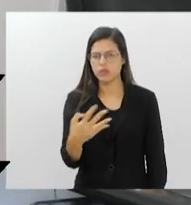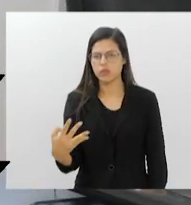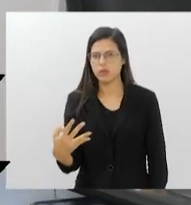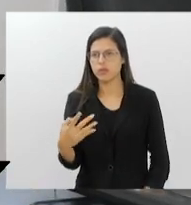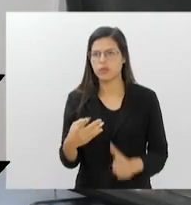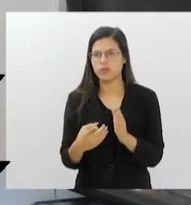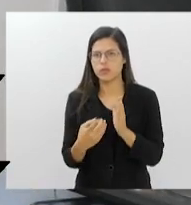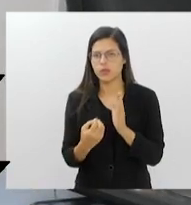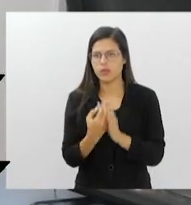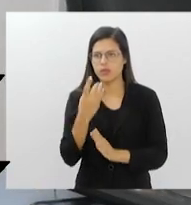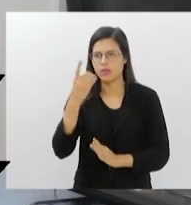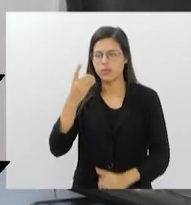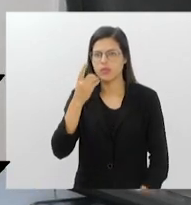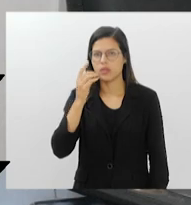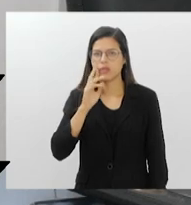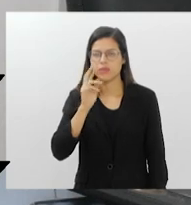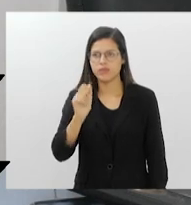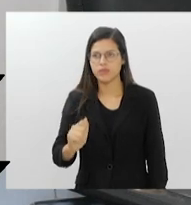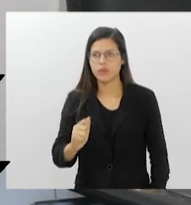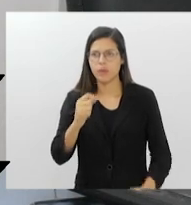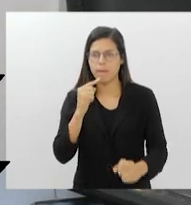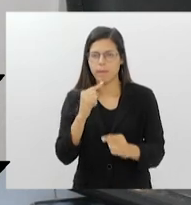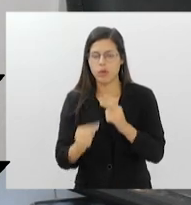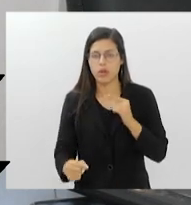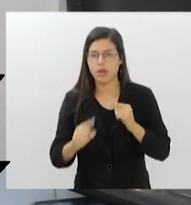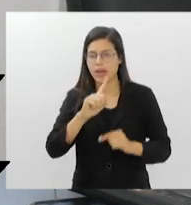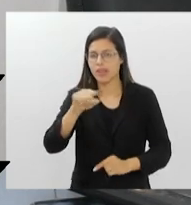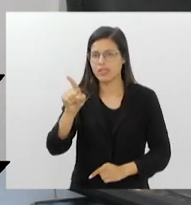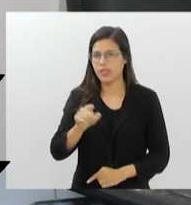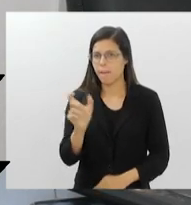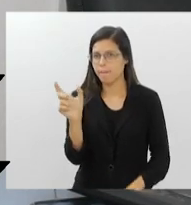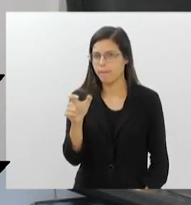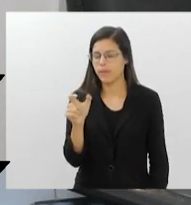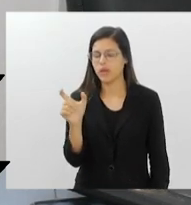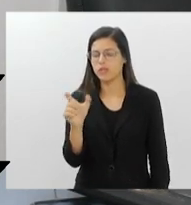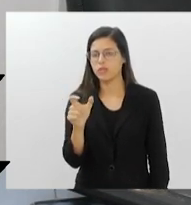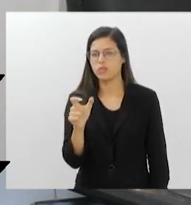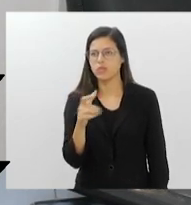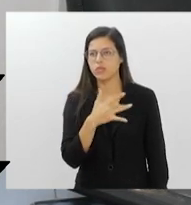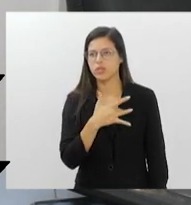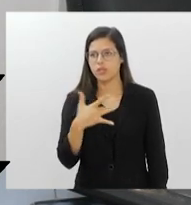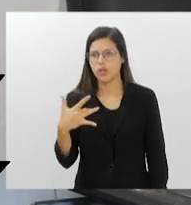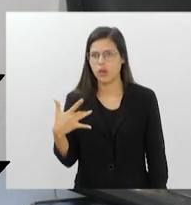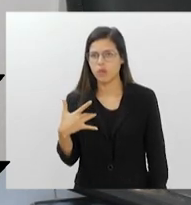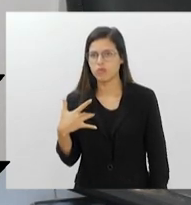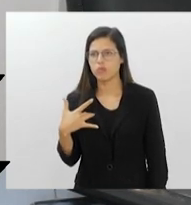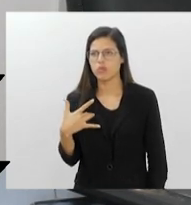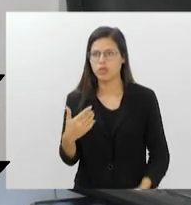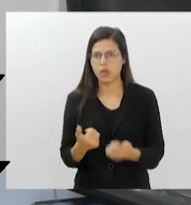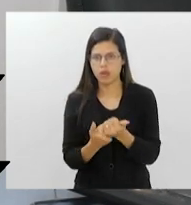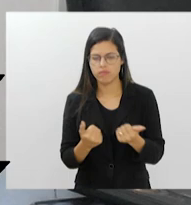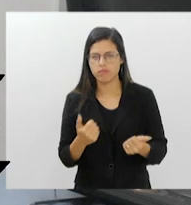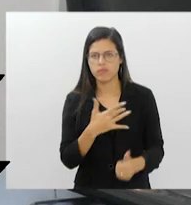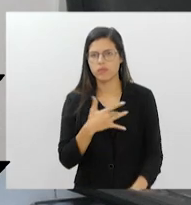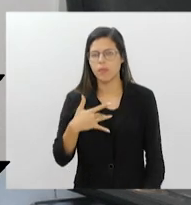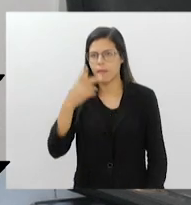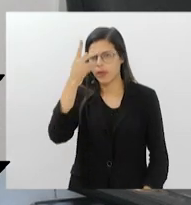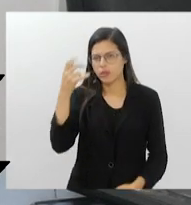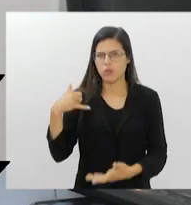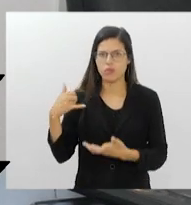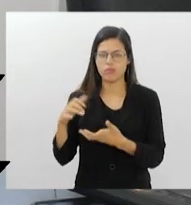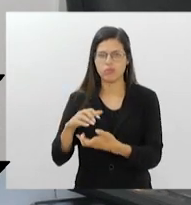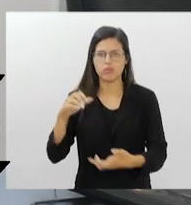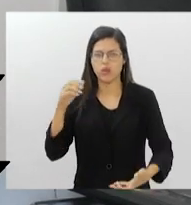Deputado Rodrigo Amorin que dispõe sobre a proibição de cancelamento unilateral de planos de saúde de de assistência à saúde das pessoas idosas